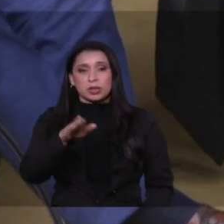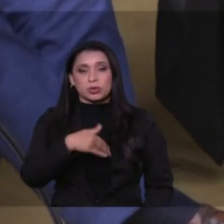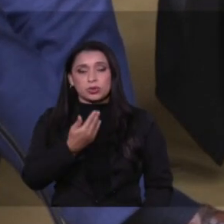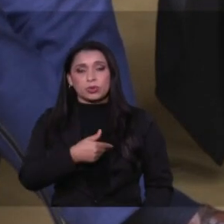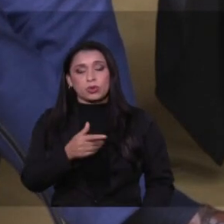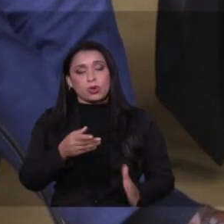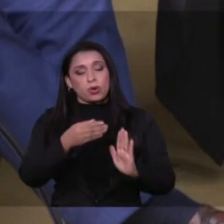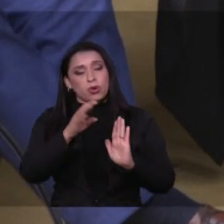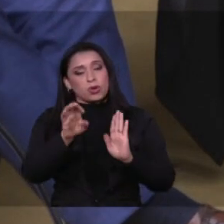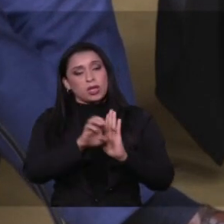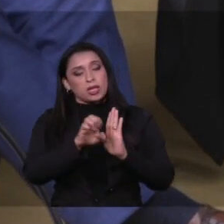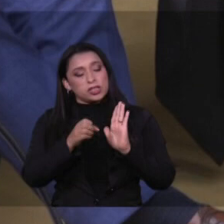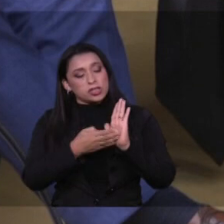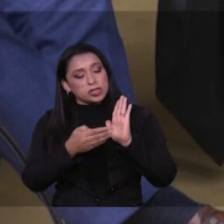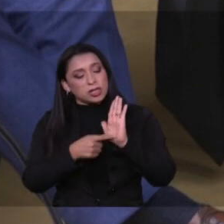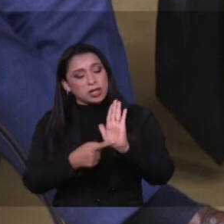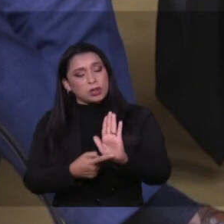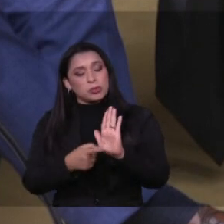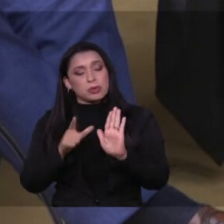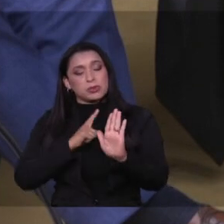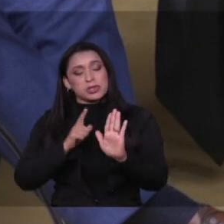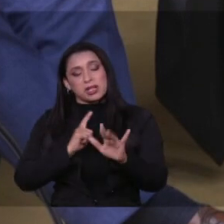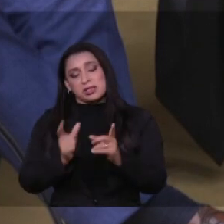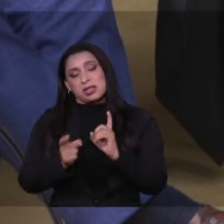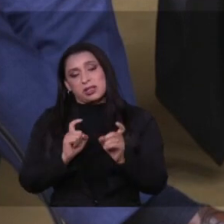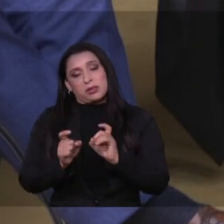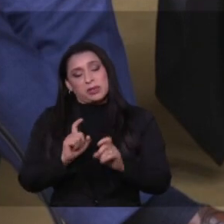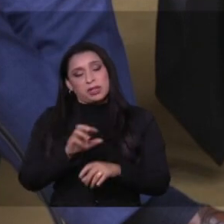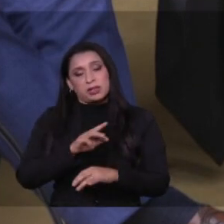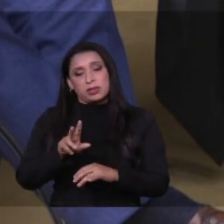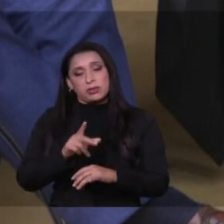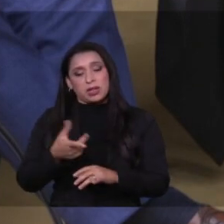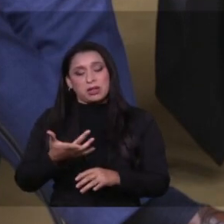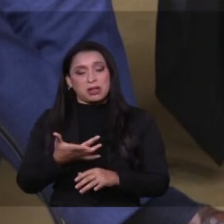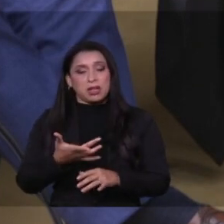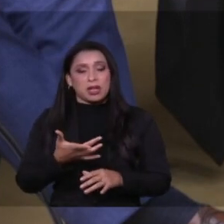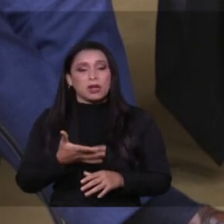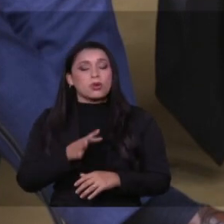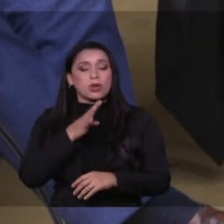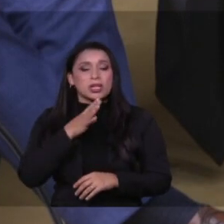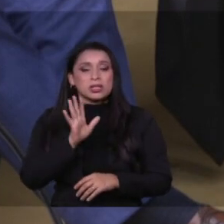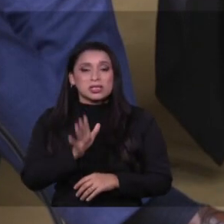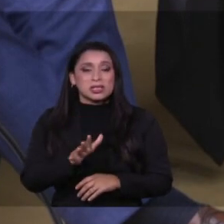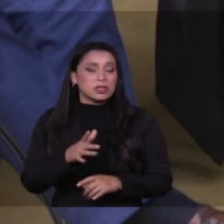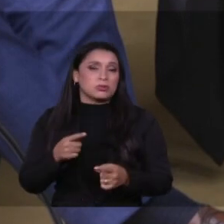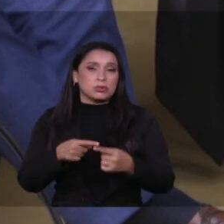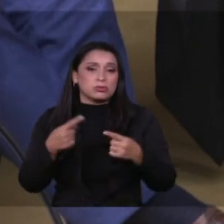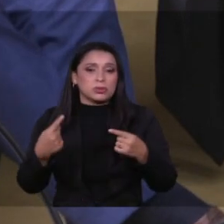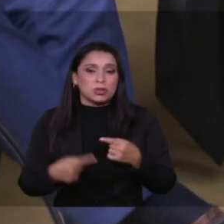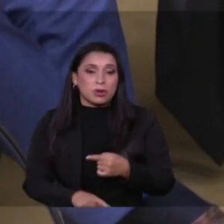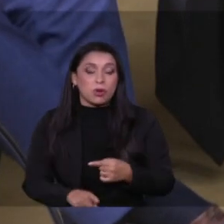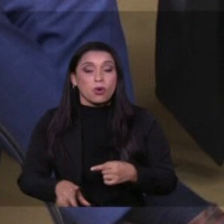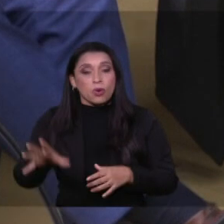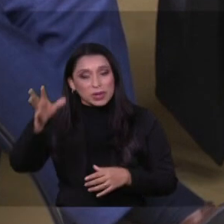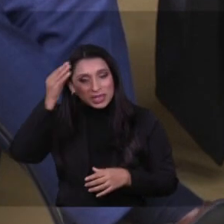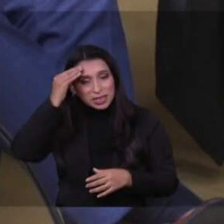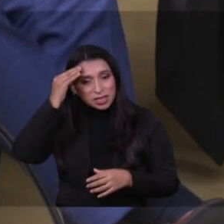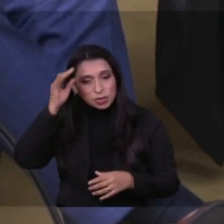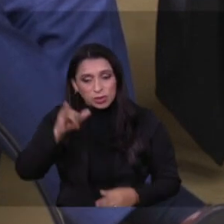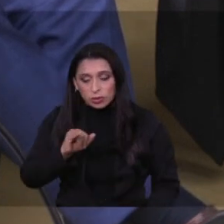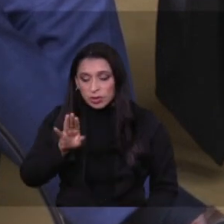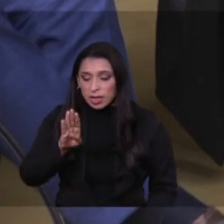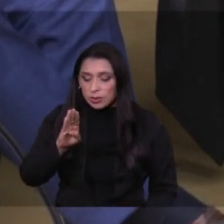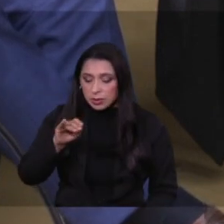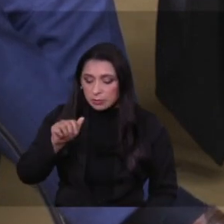para a apresentação de alegações finais quando o administrado não é indeterminado, desconhecido ou com domicílio indefinido. O novo entendimento do IBAMA e da AGU